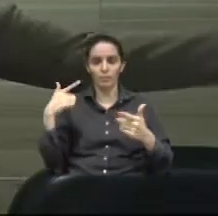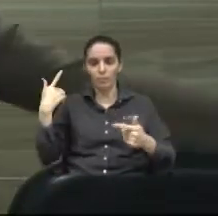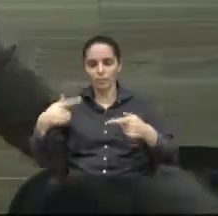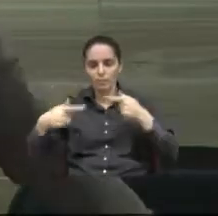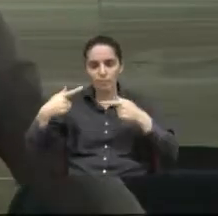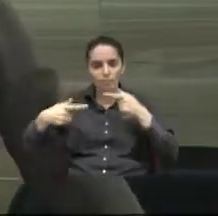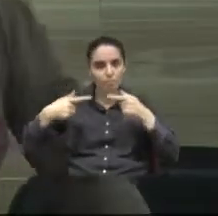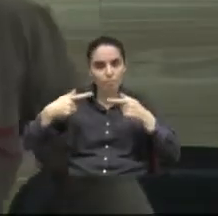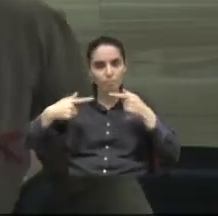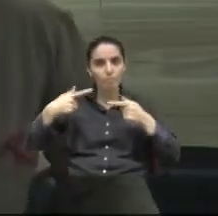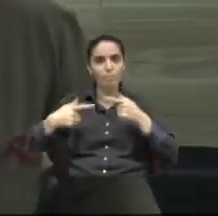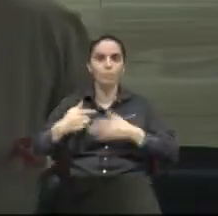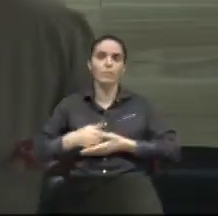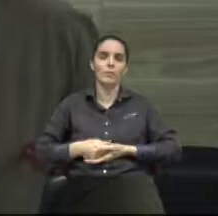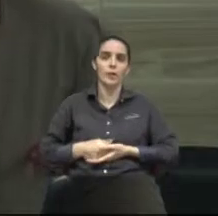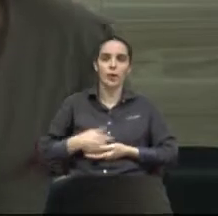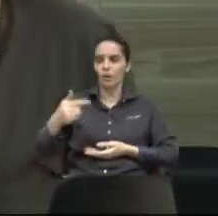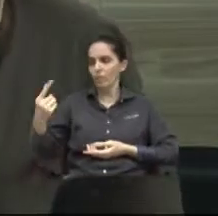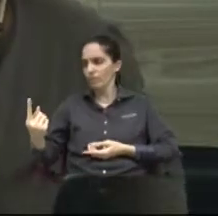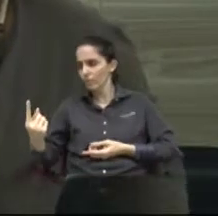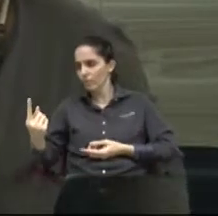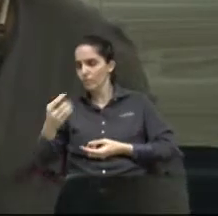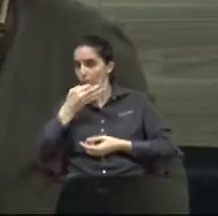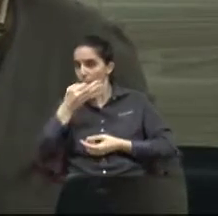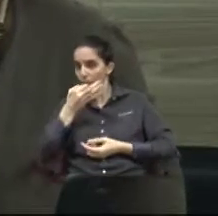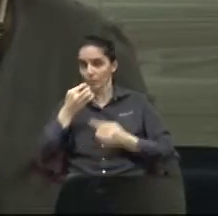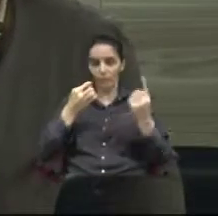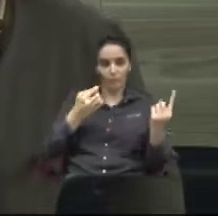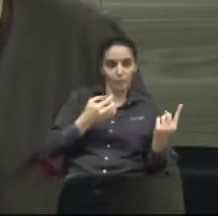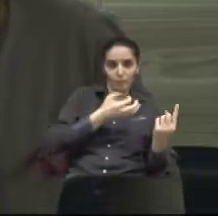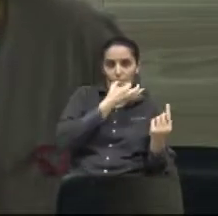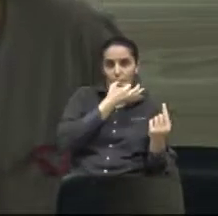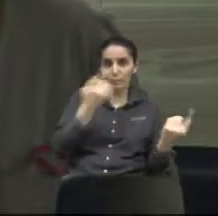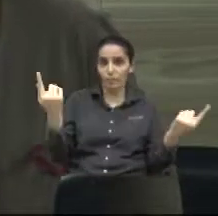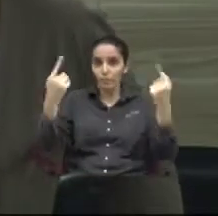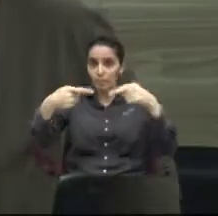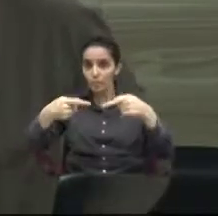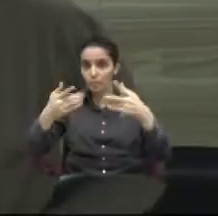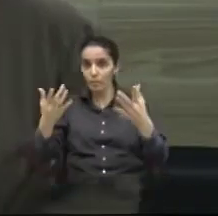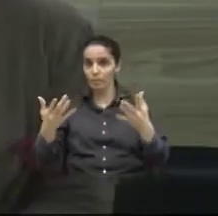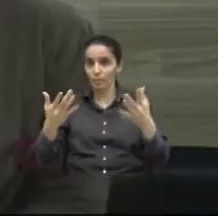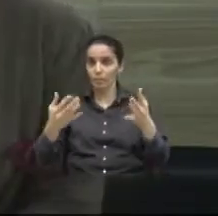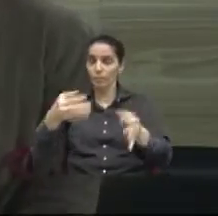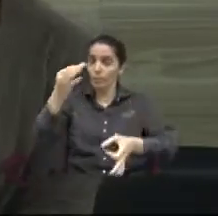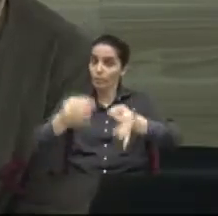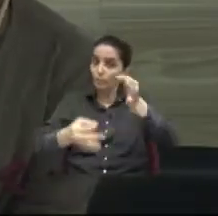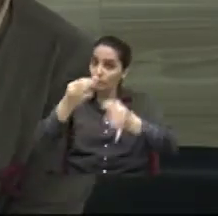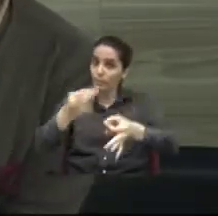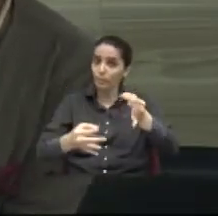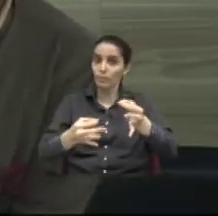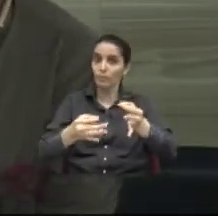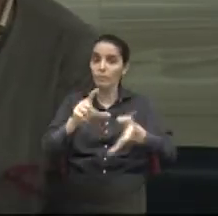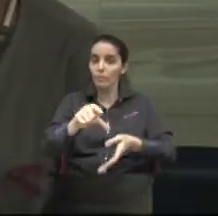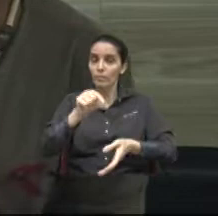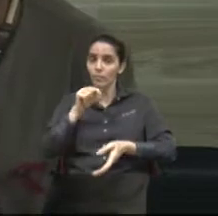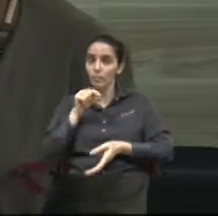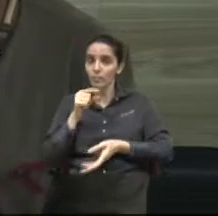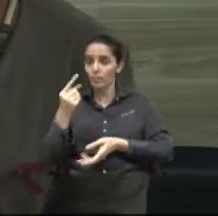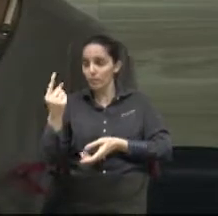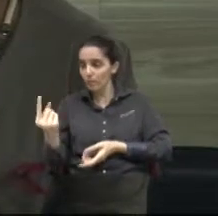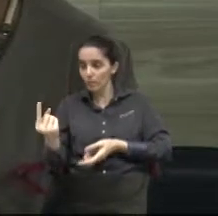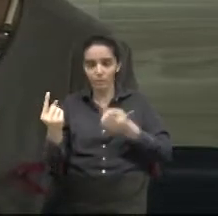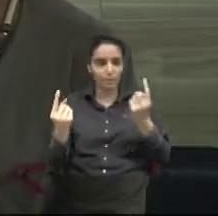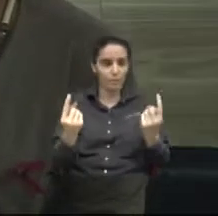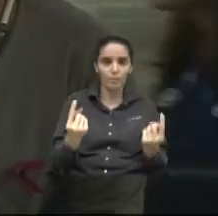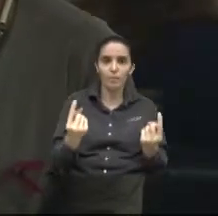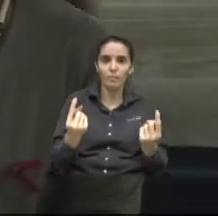versão de um lado e a versão do outro, e vai caber à justiça dizer: a meu posicionamento é que eu